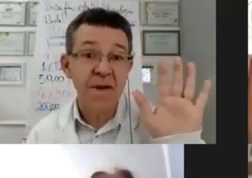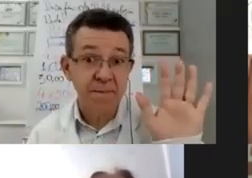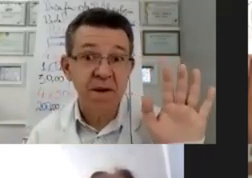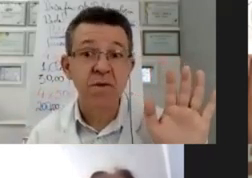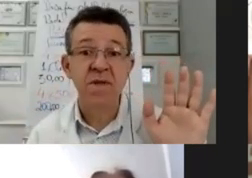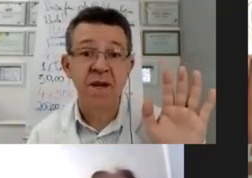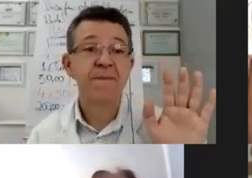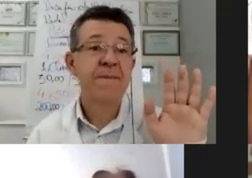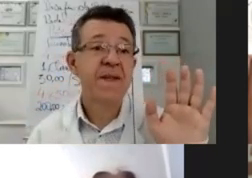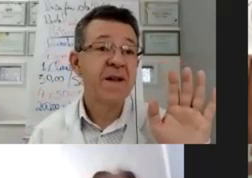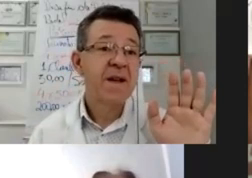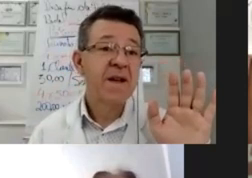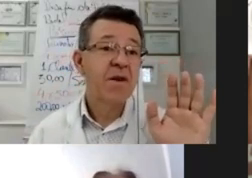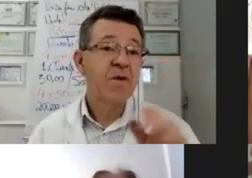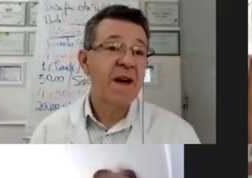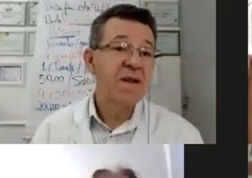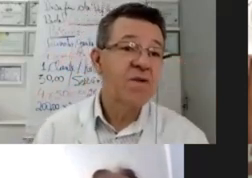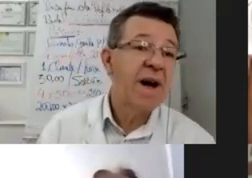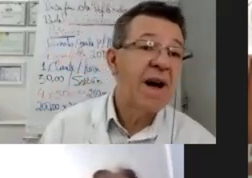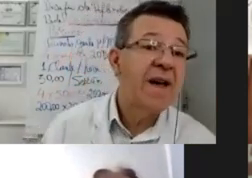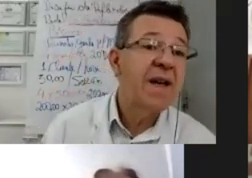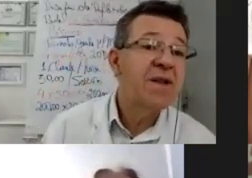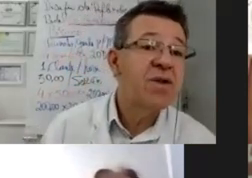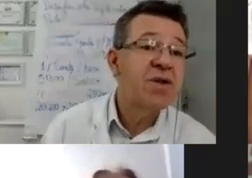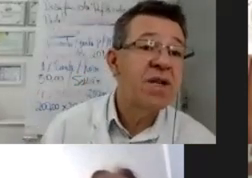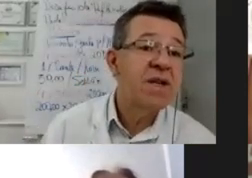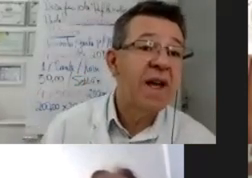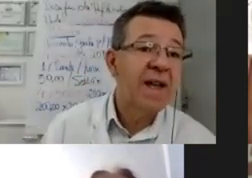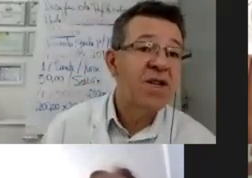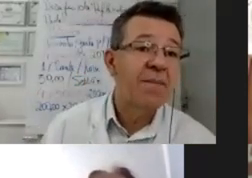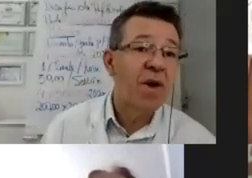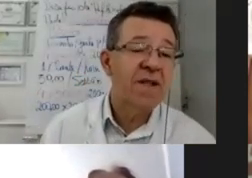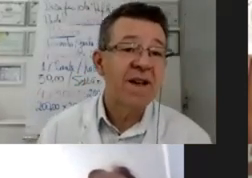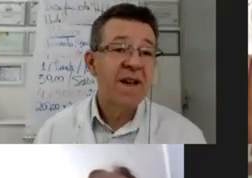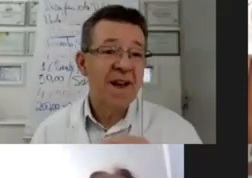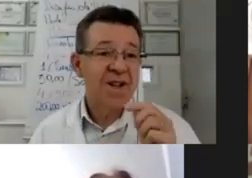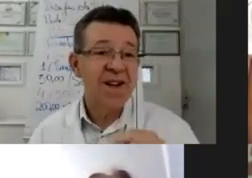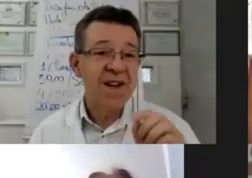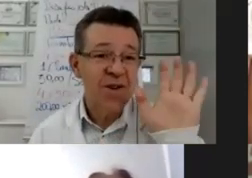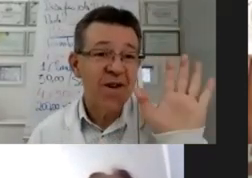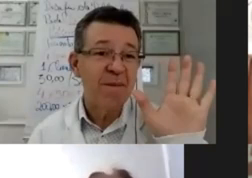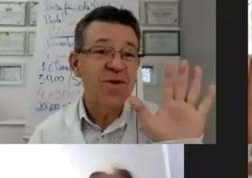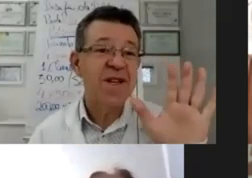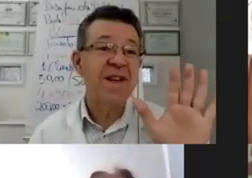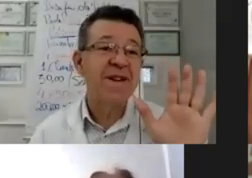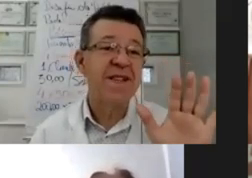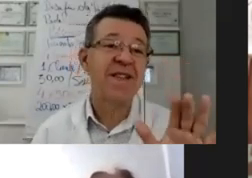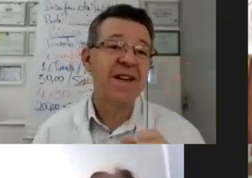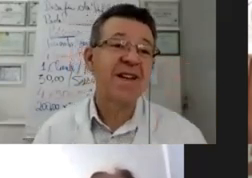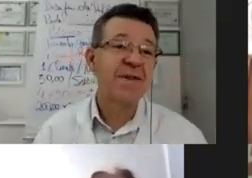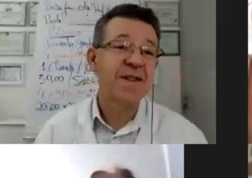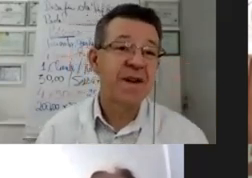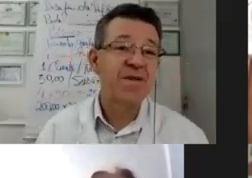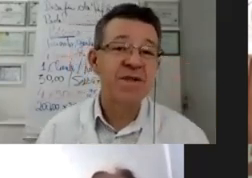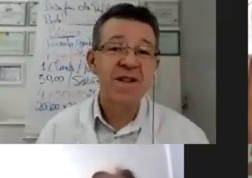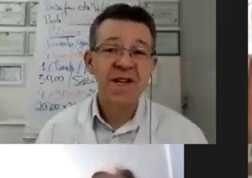dizer que quer fazer pergunta, tá? Então, no caso, a Edna Mota. Ela já clicou, está com a mãozinha levantada,